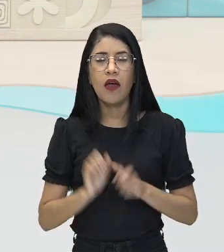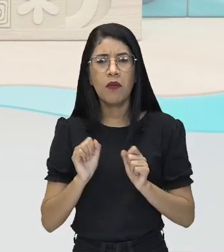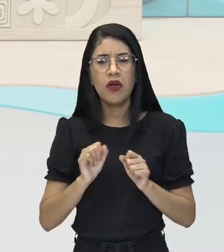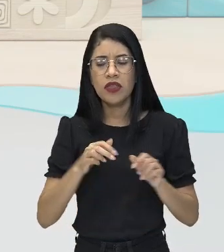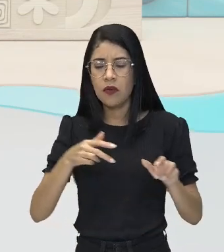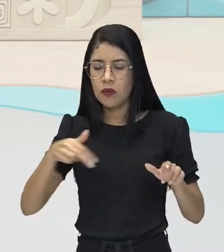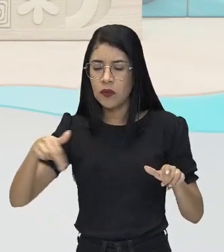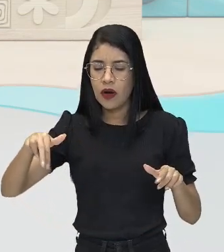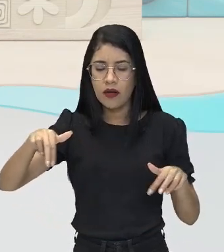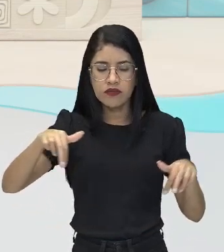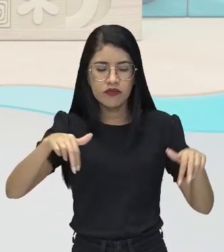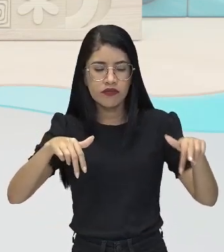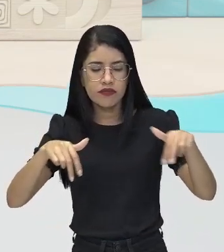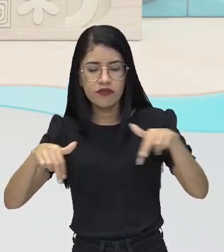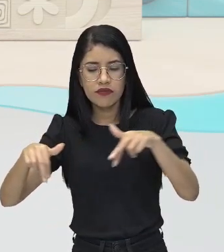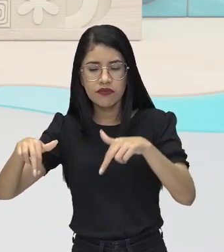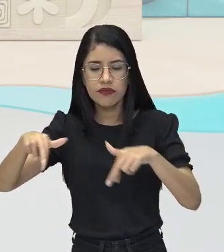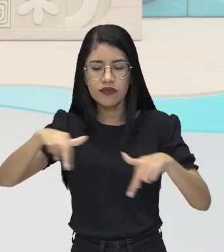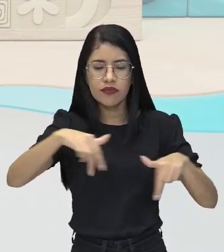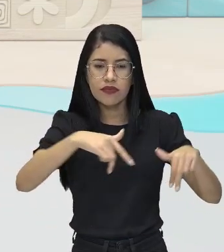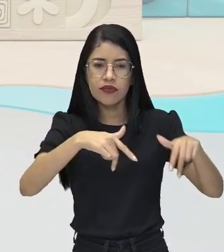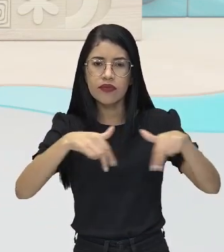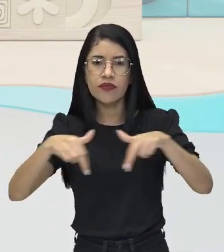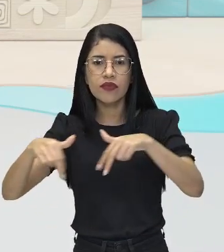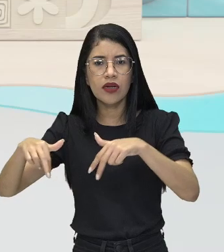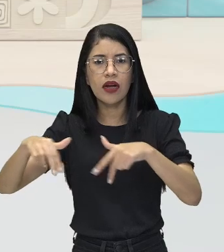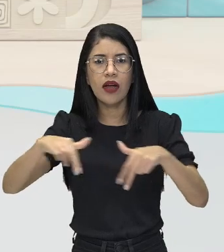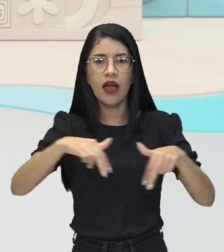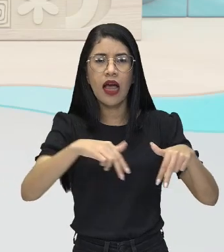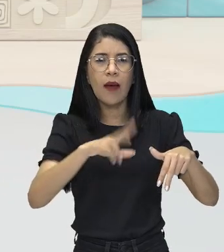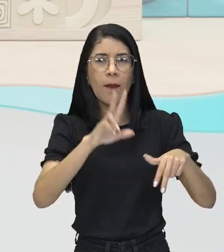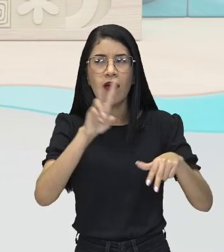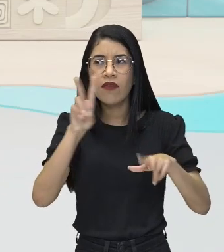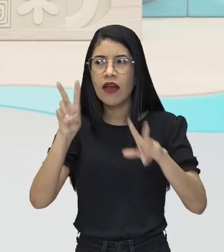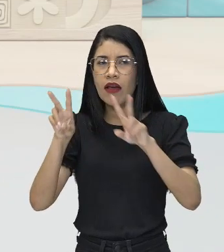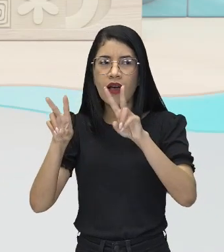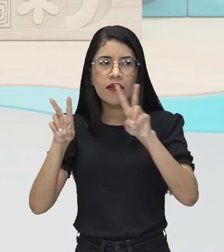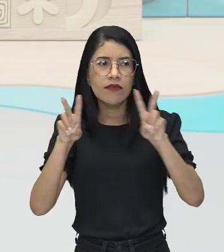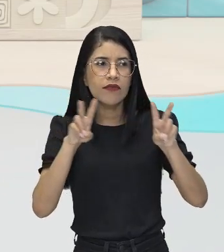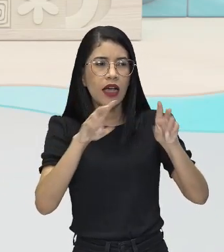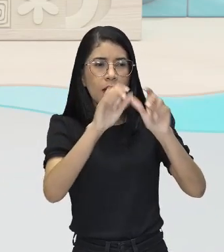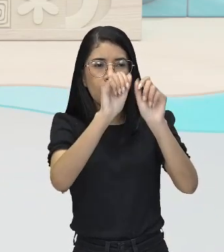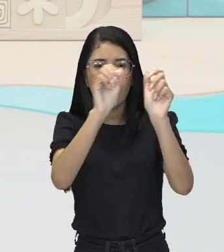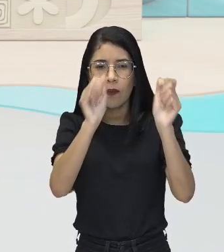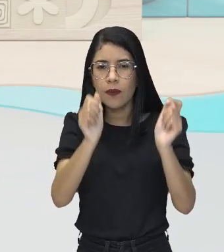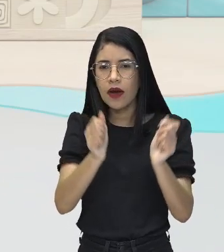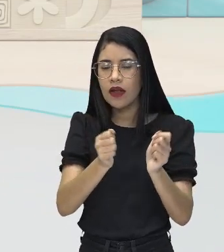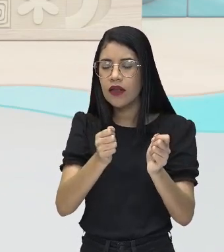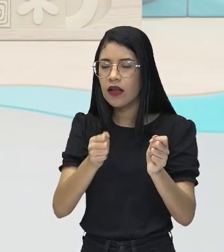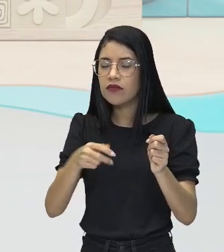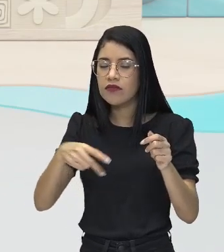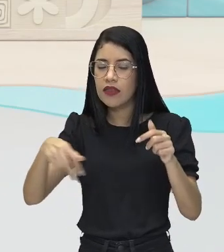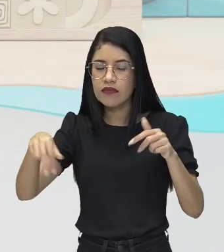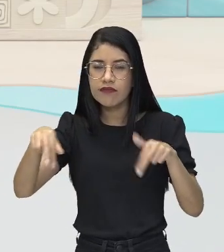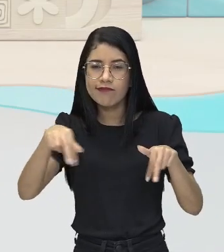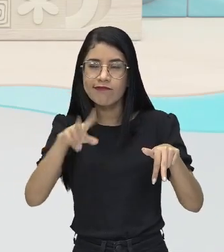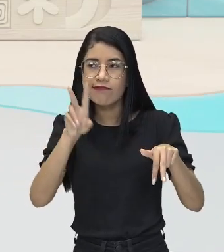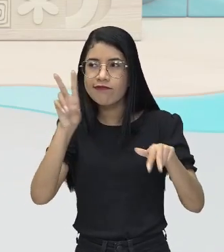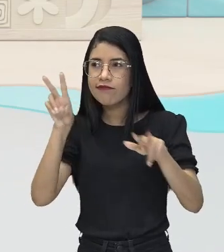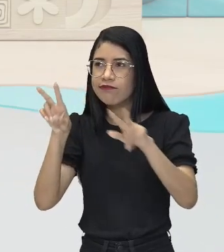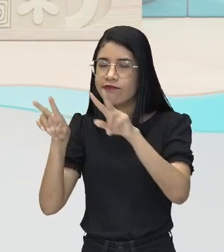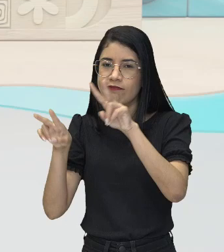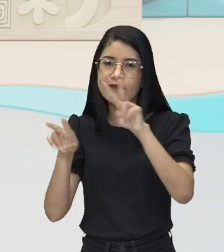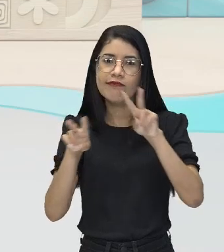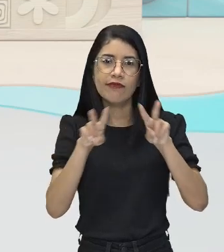andar, ter mais mobilidade aonde ficavam as estátuas, não é verdade? As esculturas